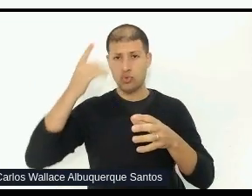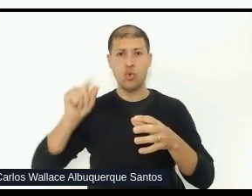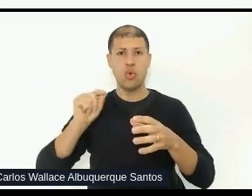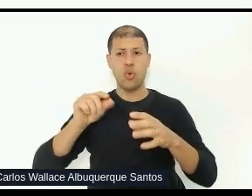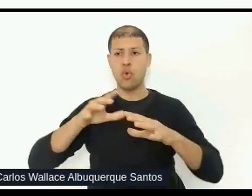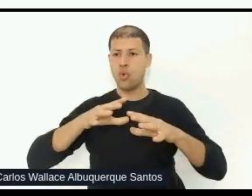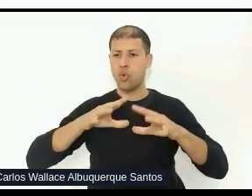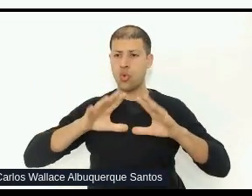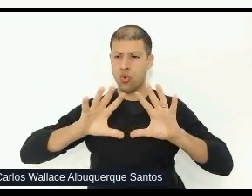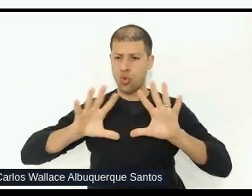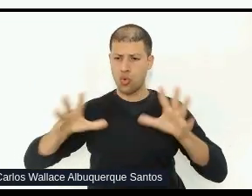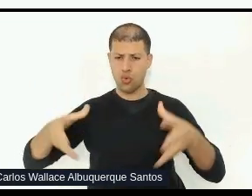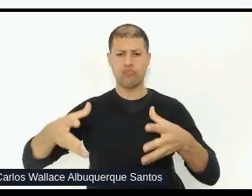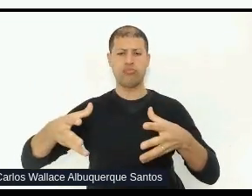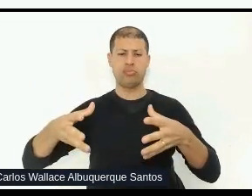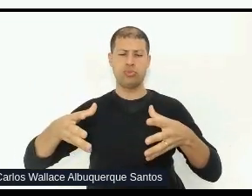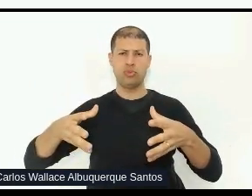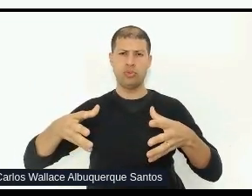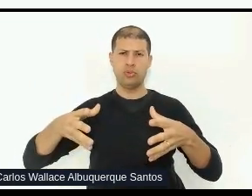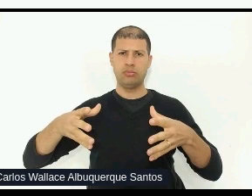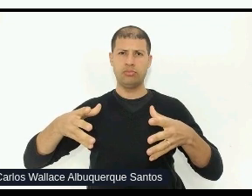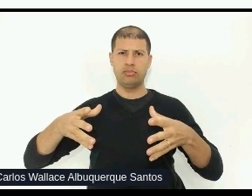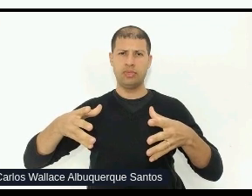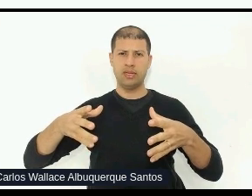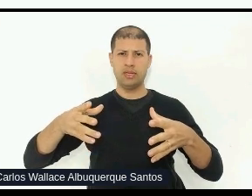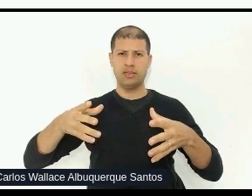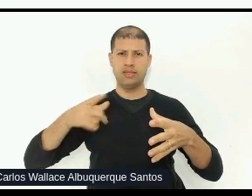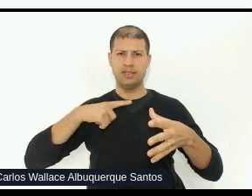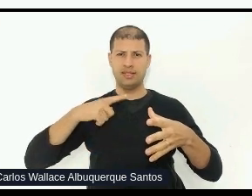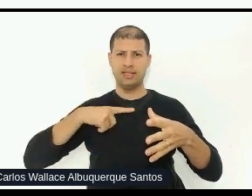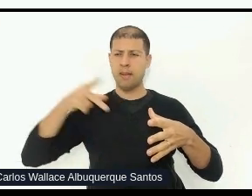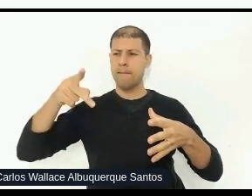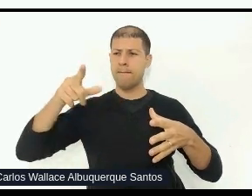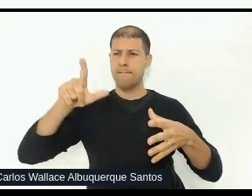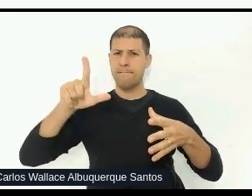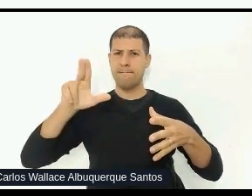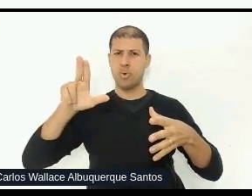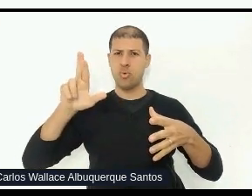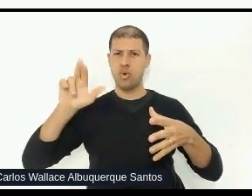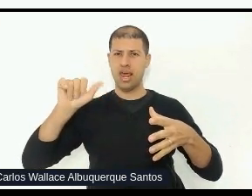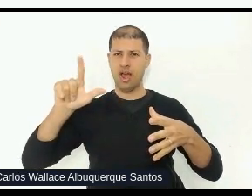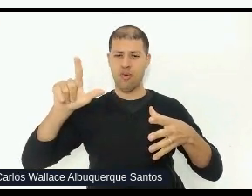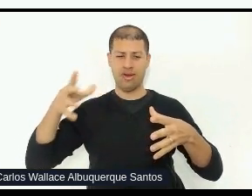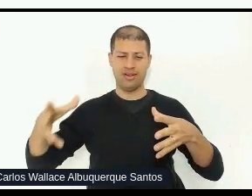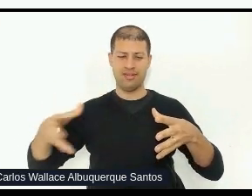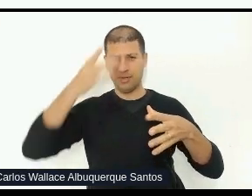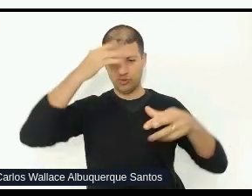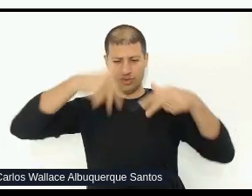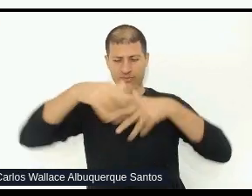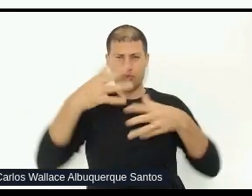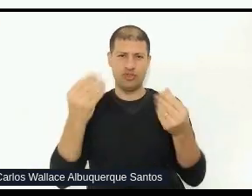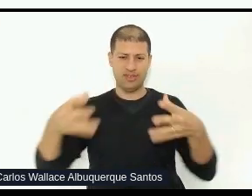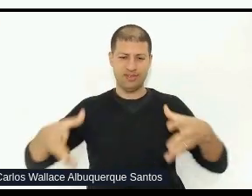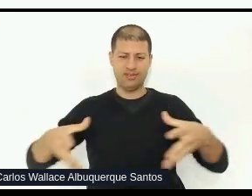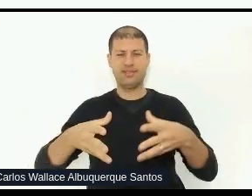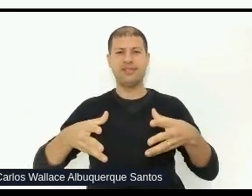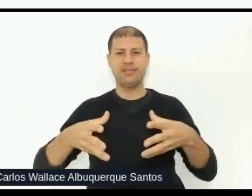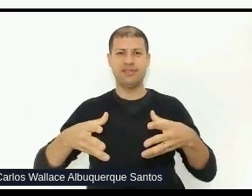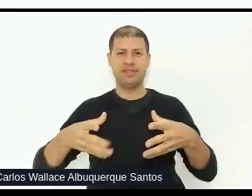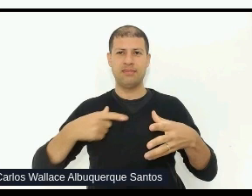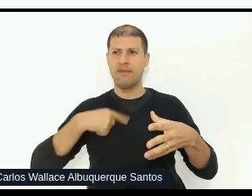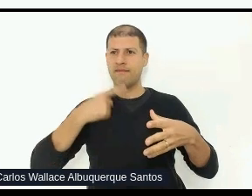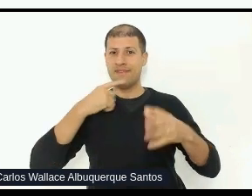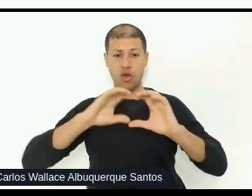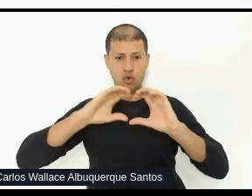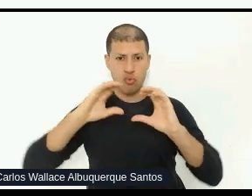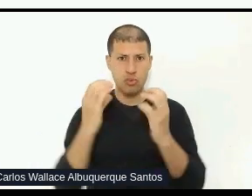plural, mas comunidade é muito mais que isso, né? Então acho que se a gente se entender como comunidade, e